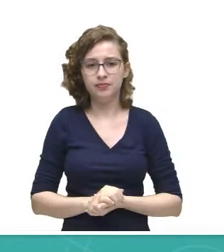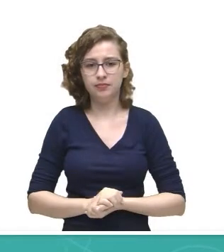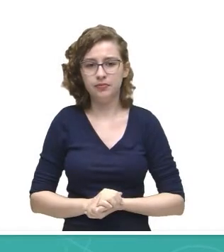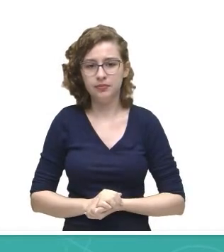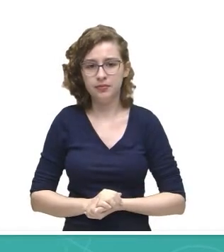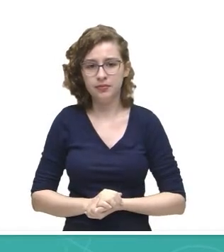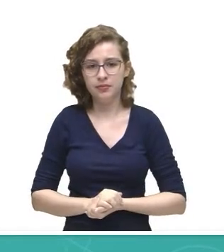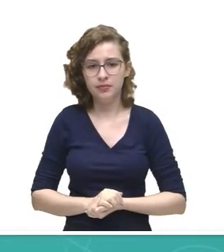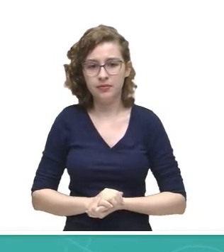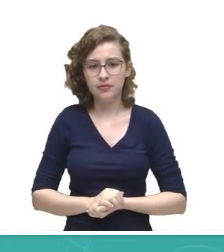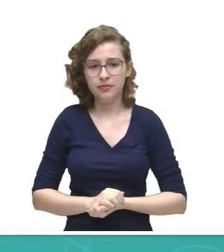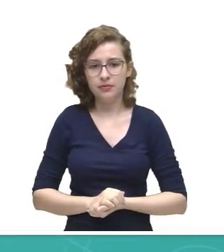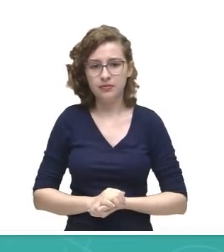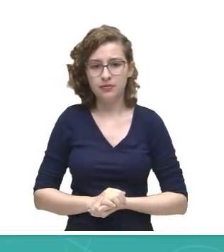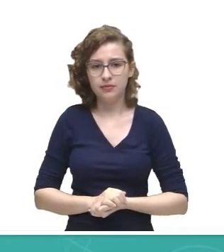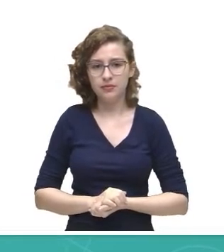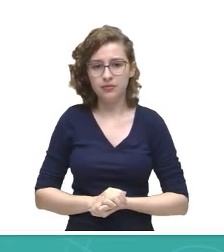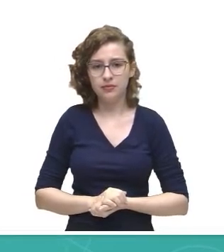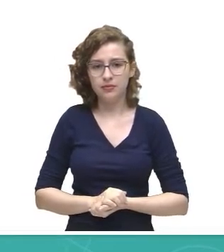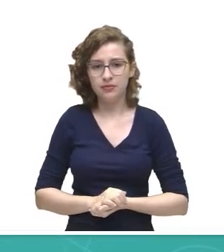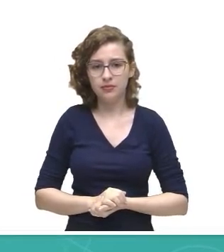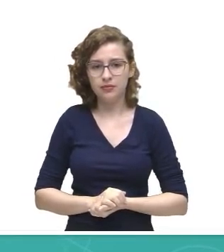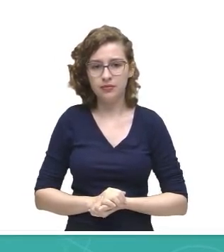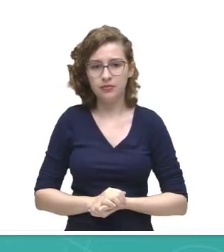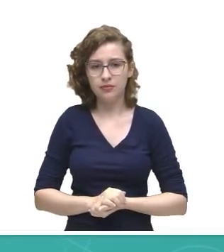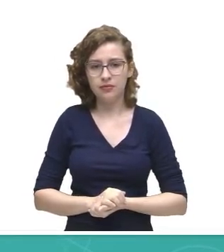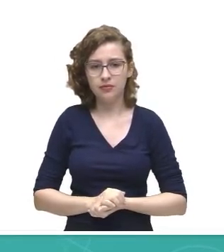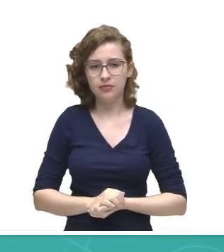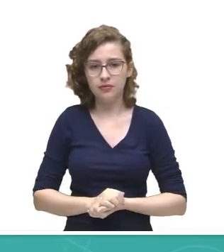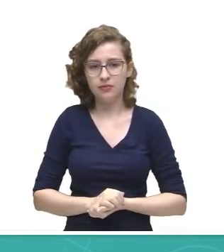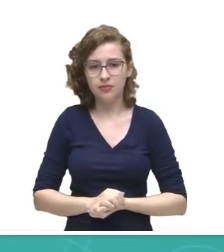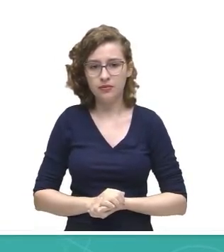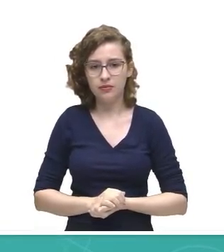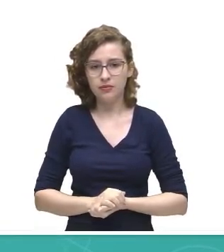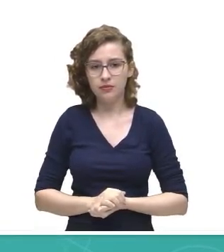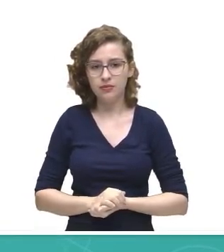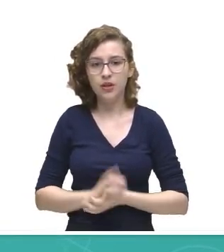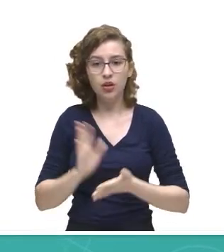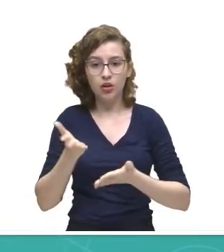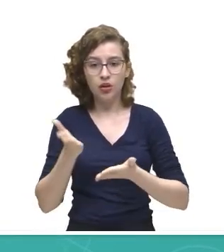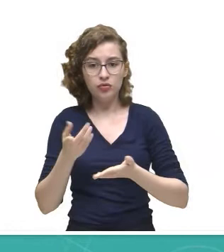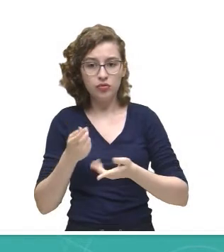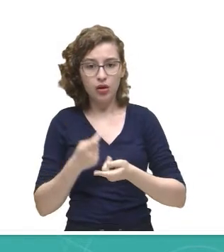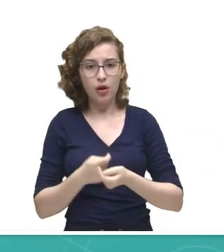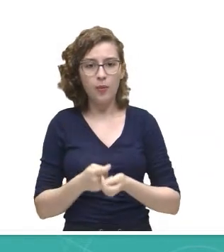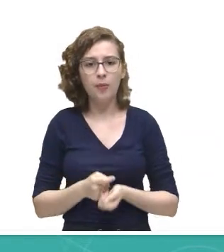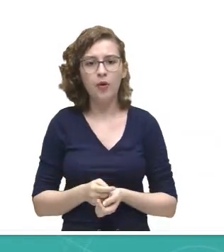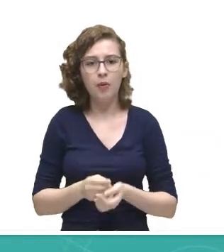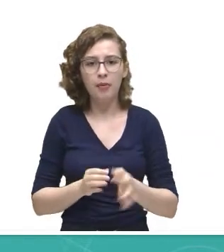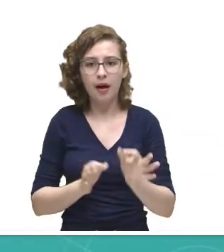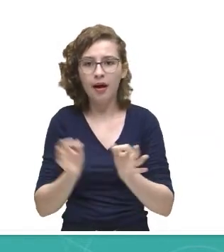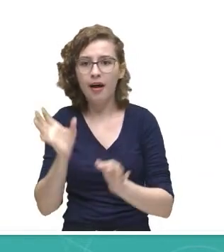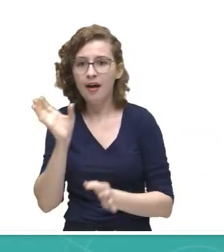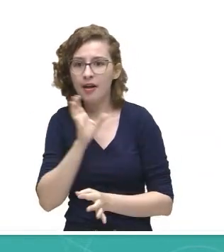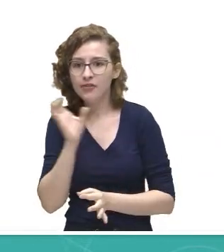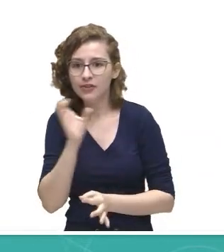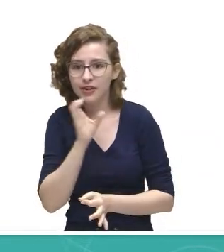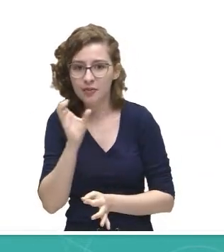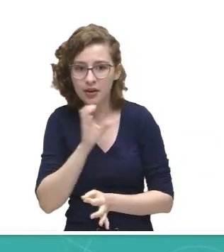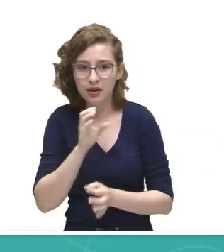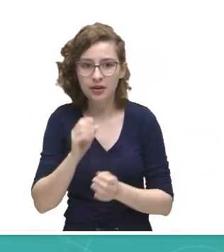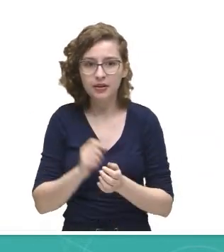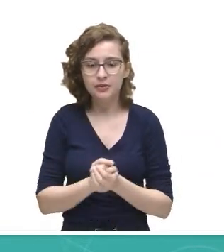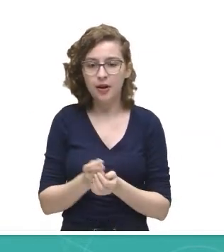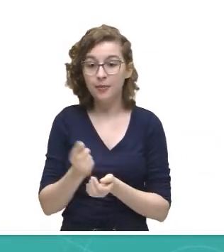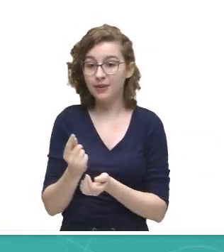segunda forma aí, a manufatura. Então ela já é ali uma forma para agilizar e para